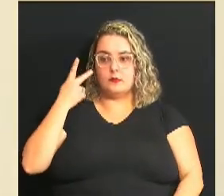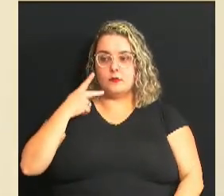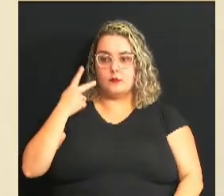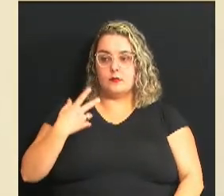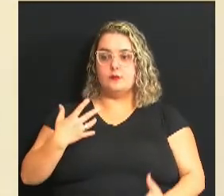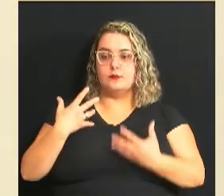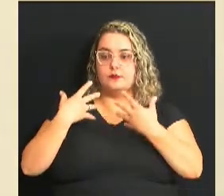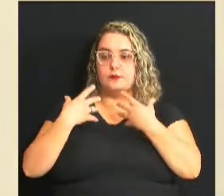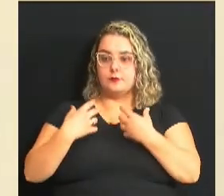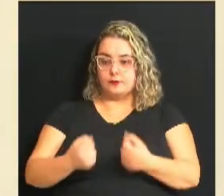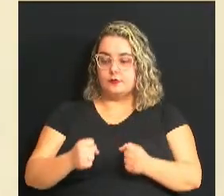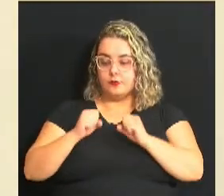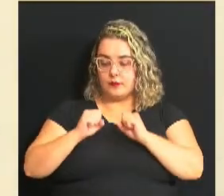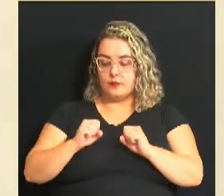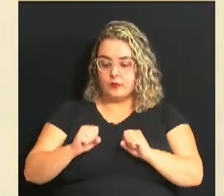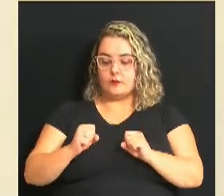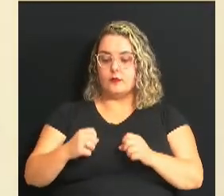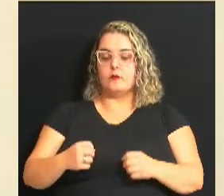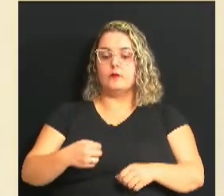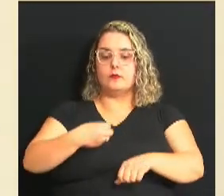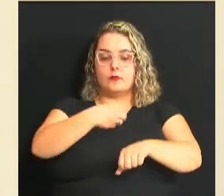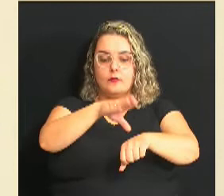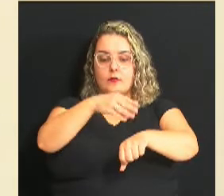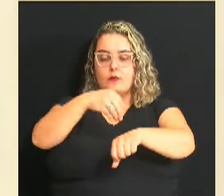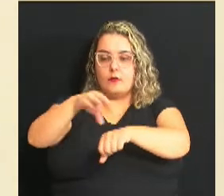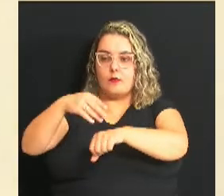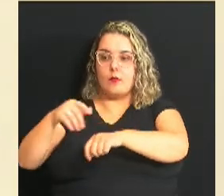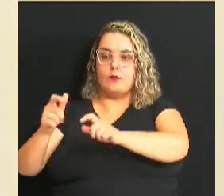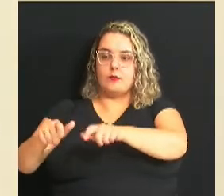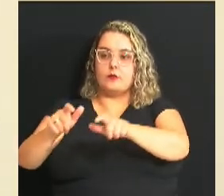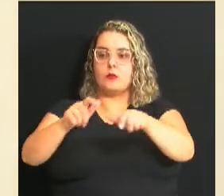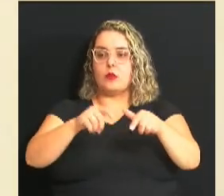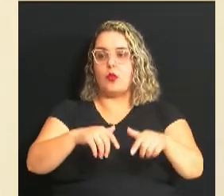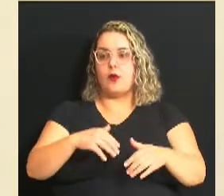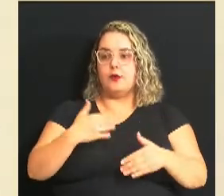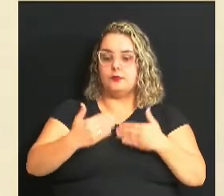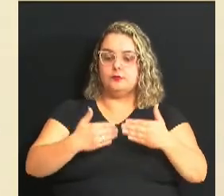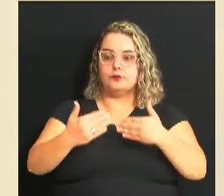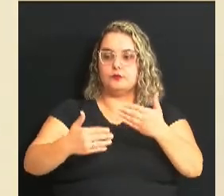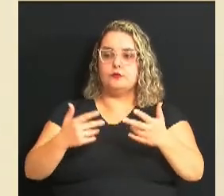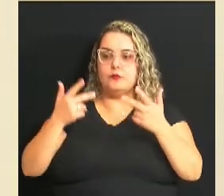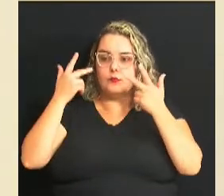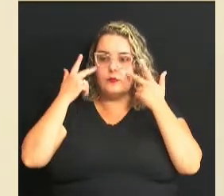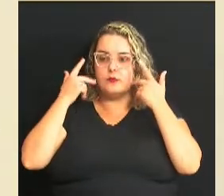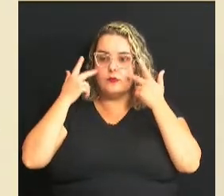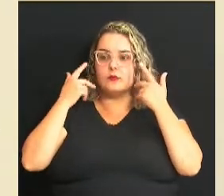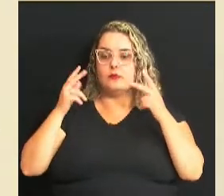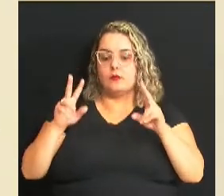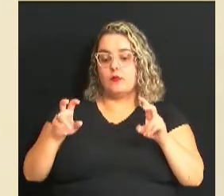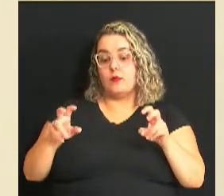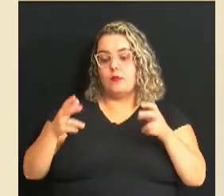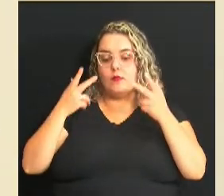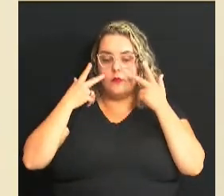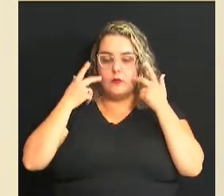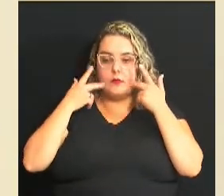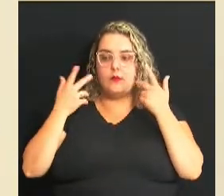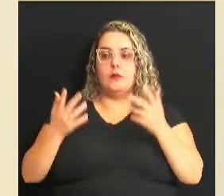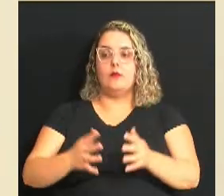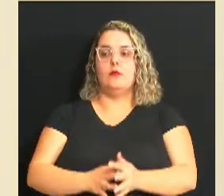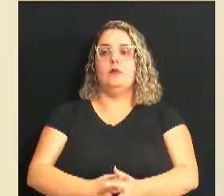podem destinar, que tem a ver com o rito normal, vamos dizer assim,